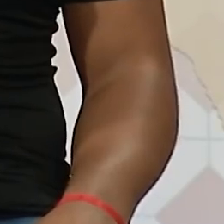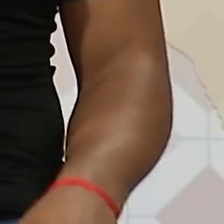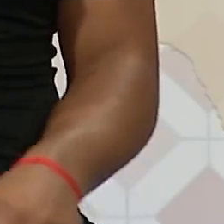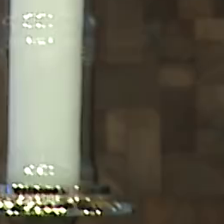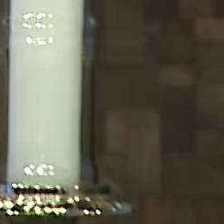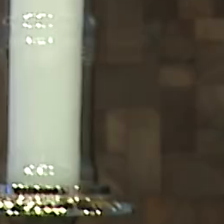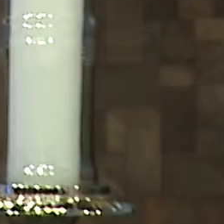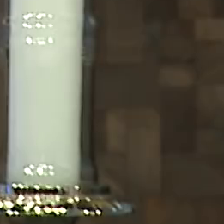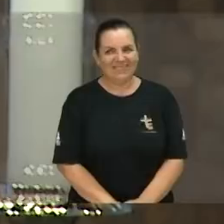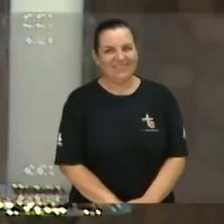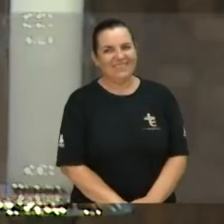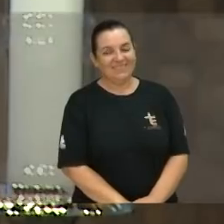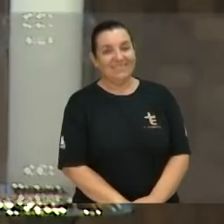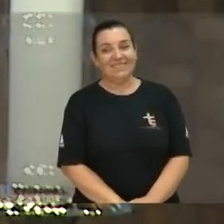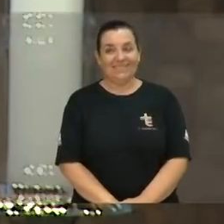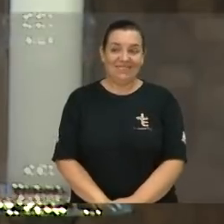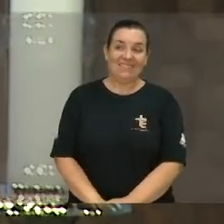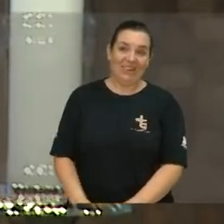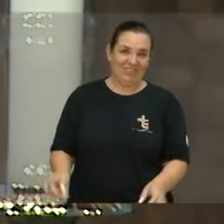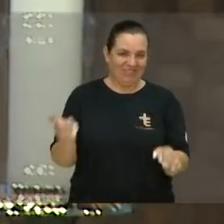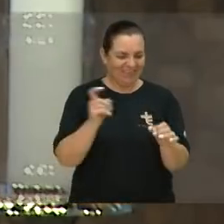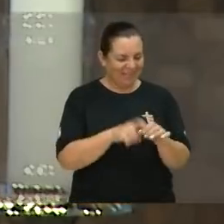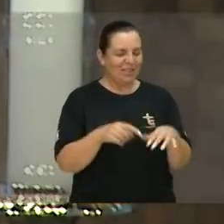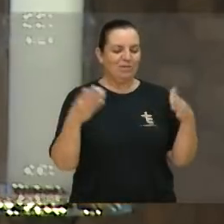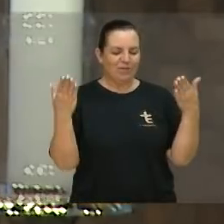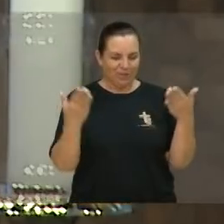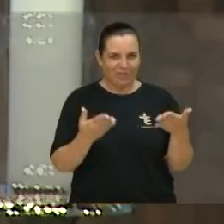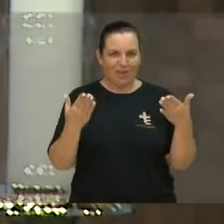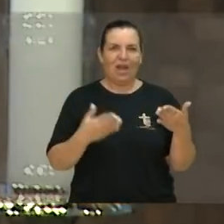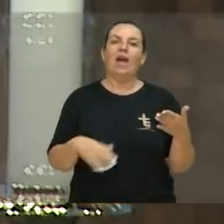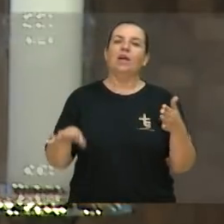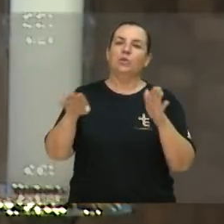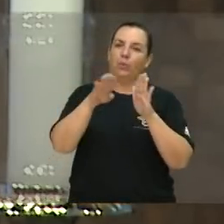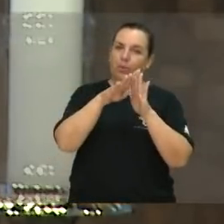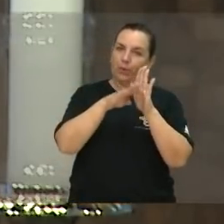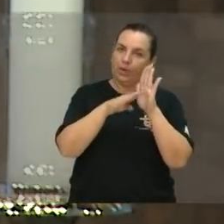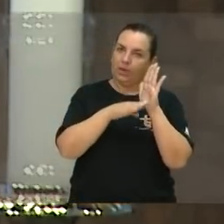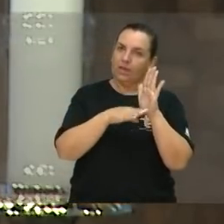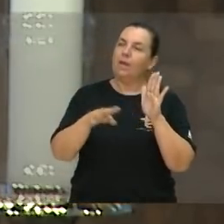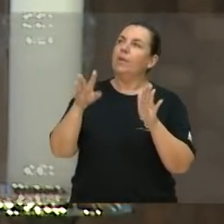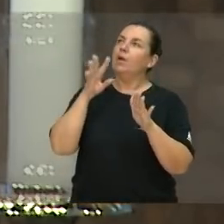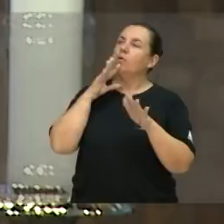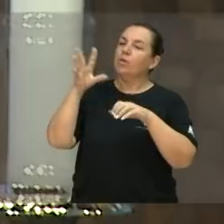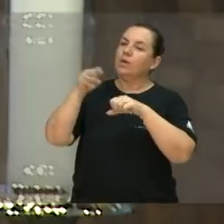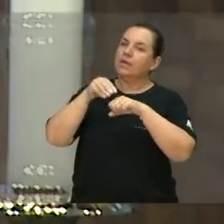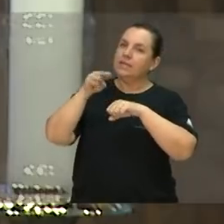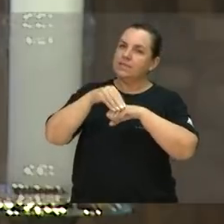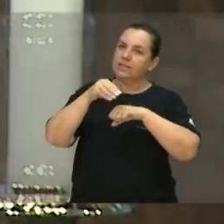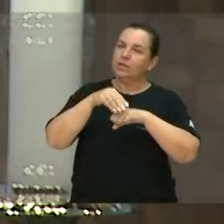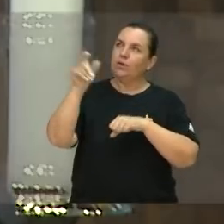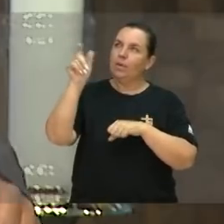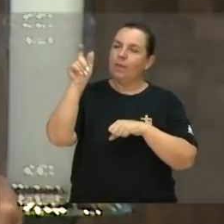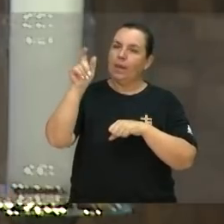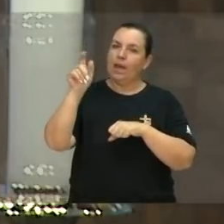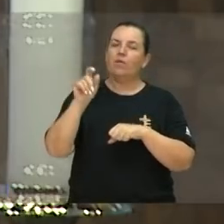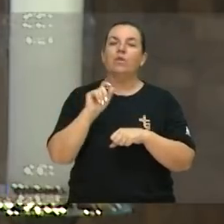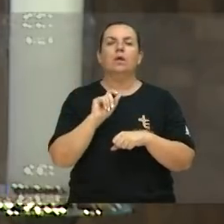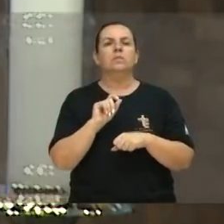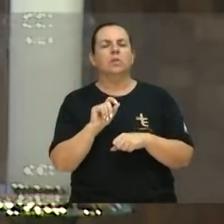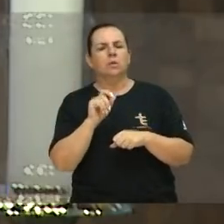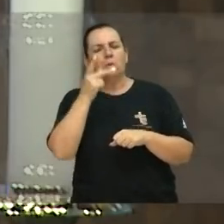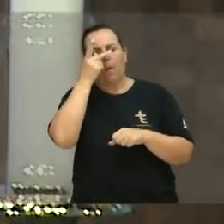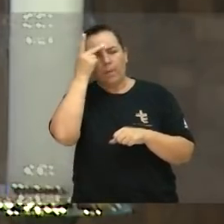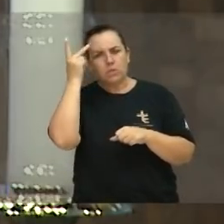escutar estamos de volta programa conhecendo a palavra nossa saudação para vanda nos acompanhando de